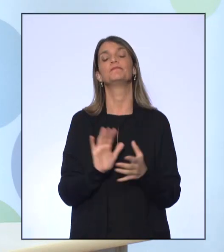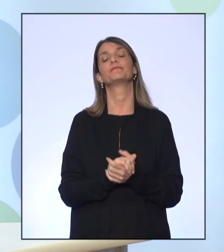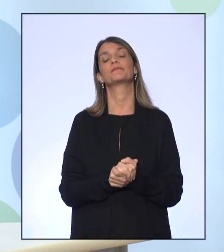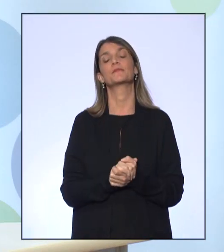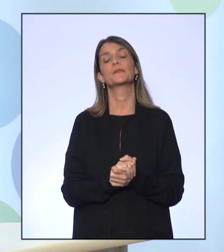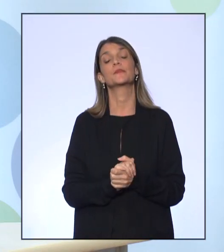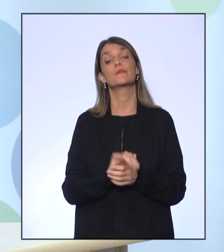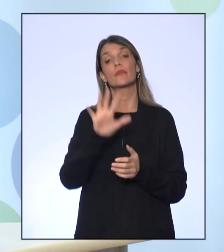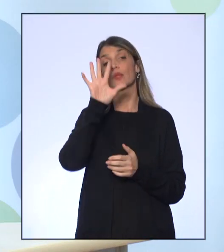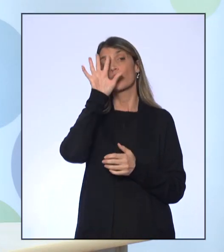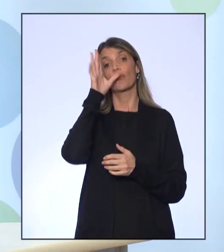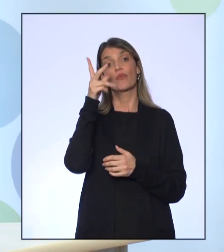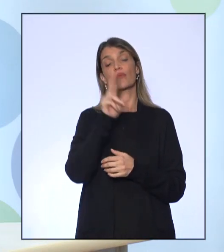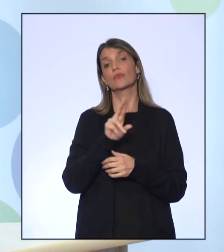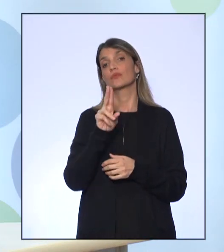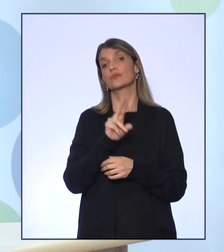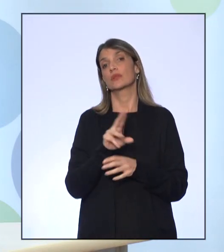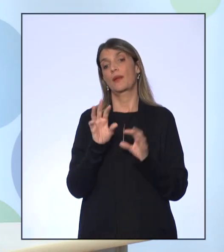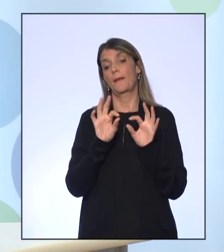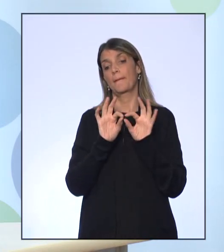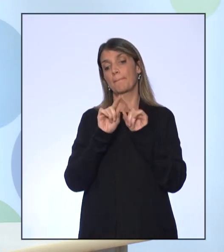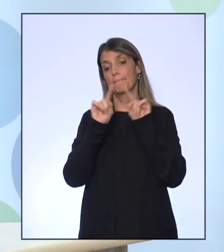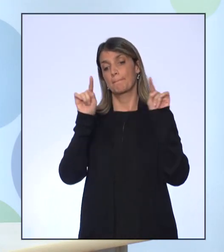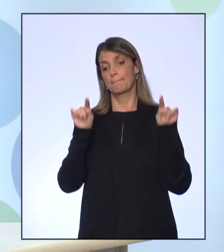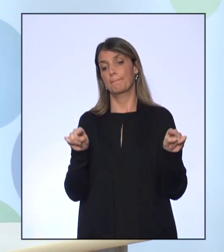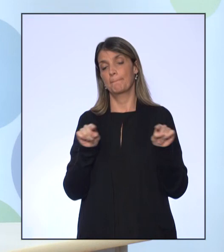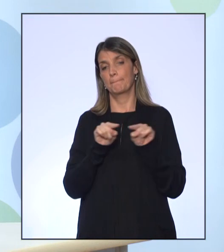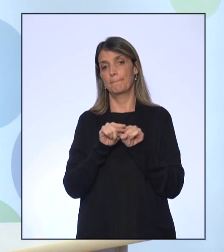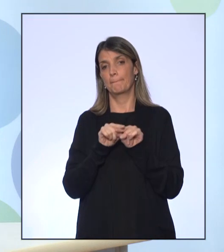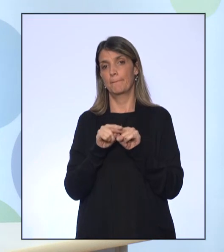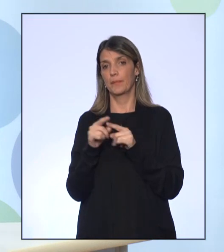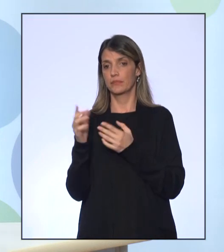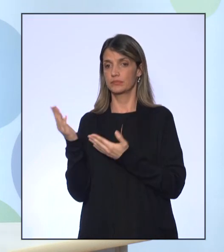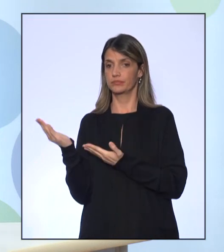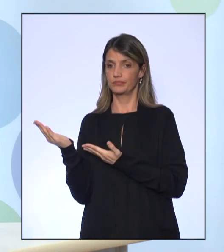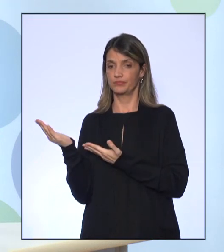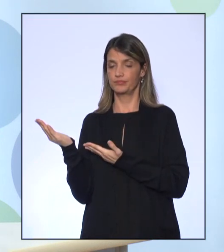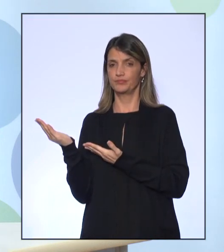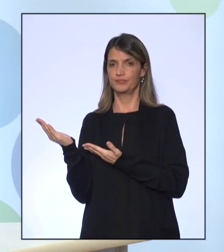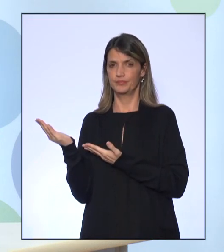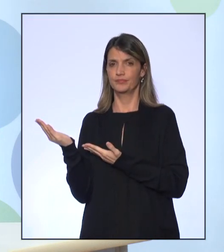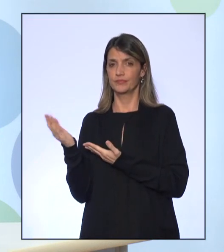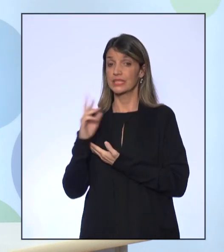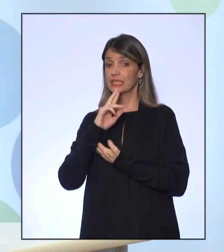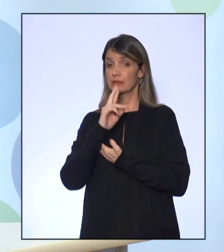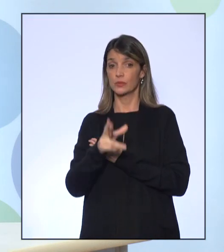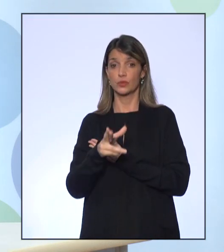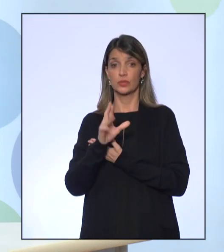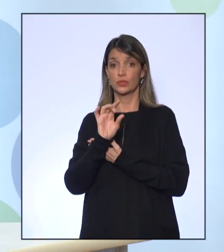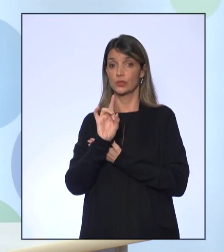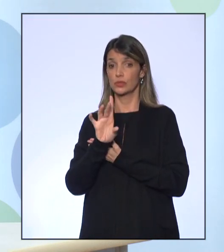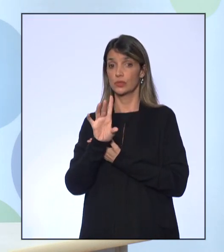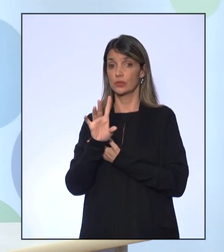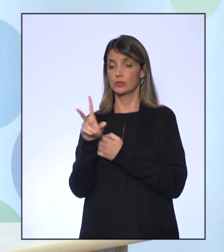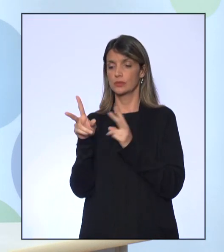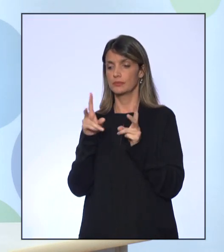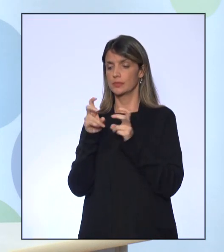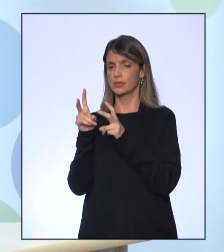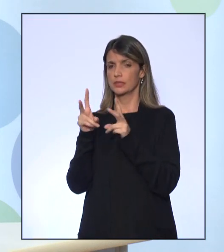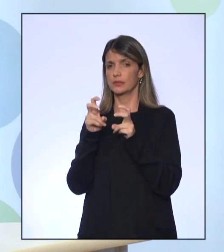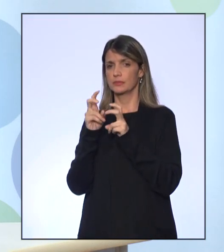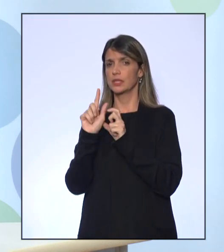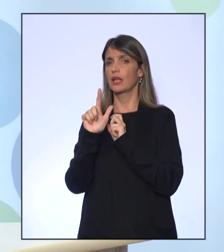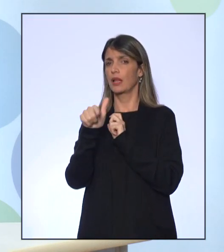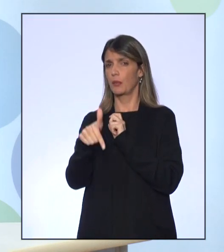nós vamos utilizar a ideia da matriz, tá? Na tela de vocês, eu só vou colocar a resposta para vocês identificarem e